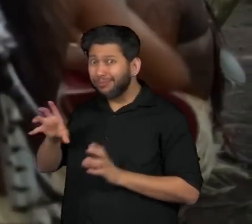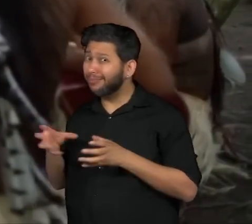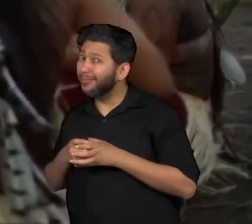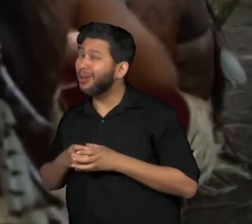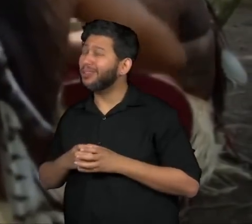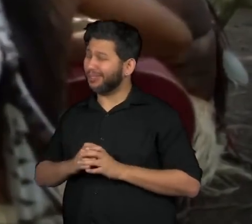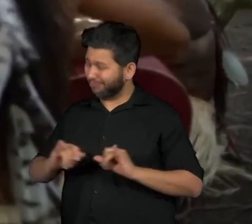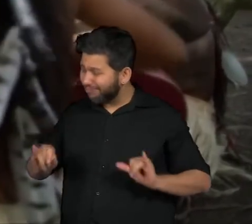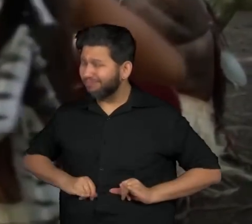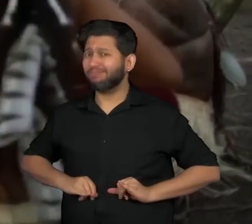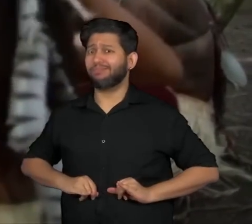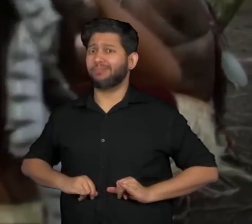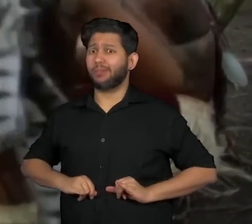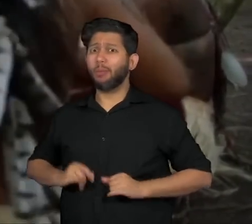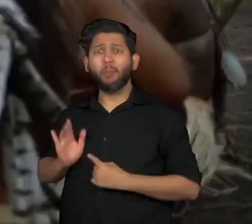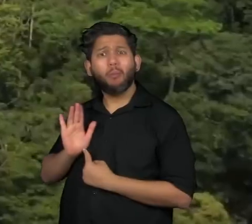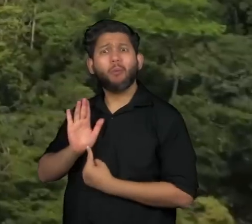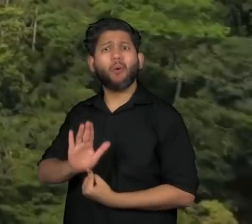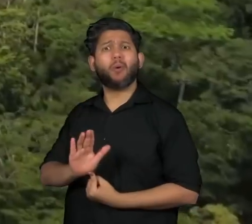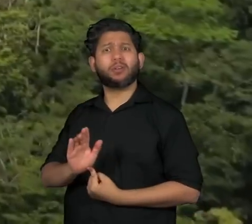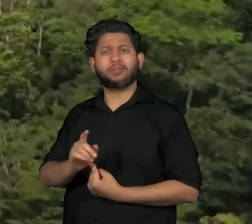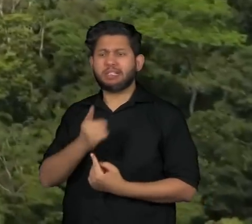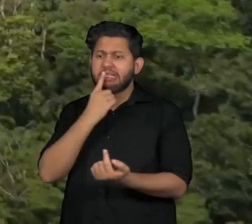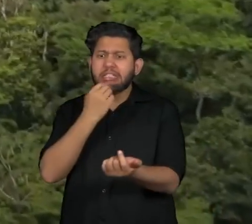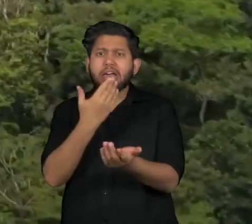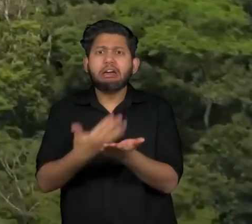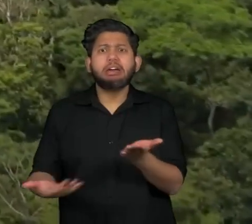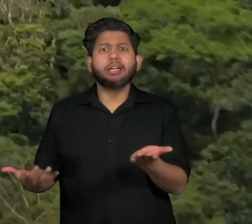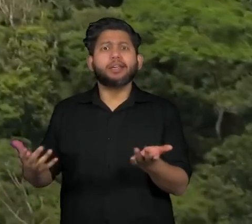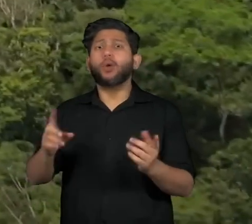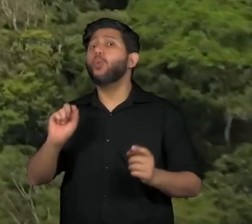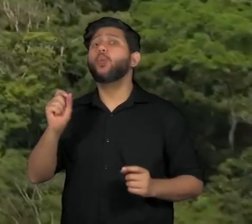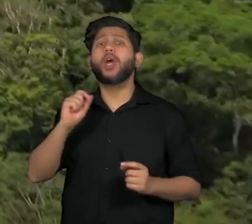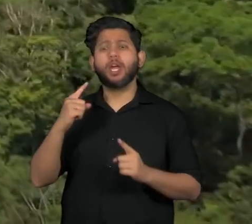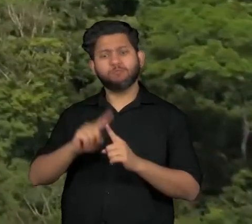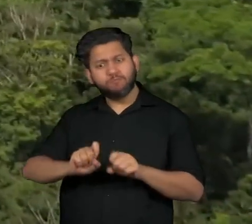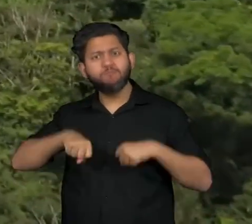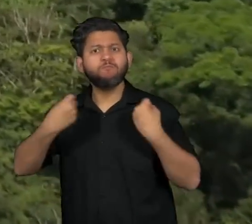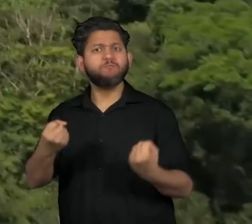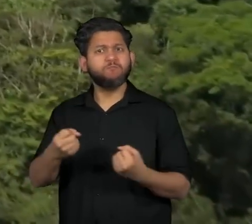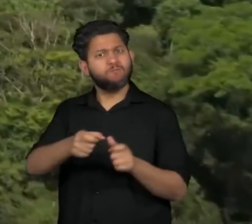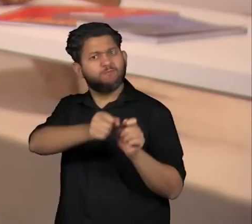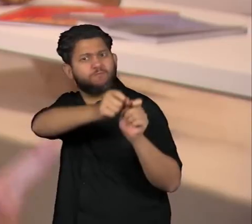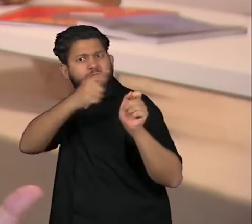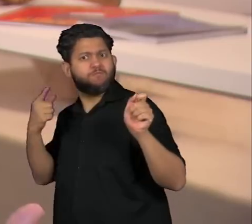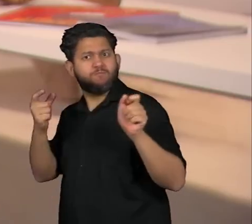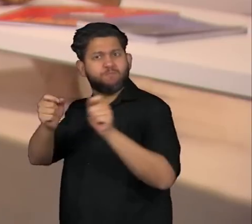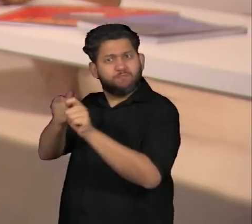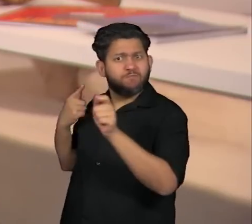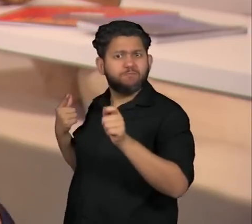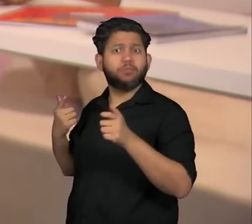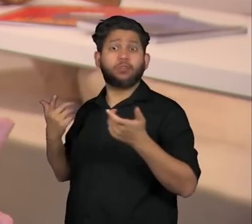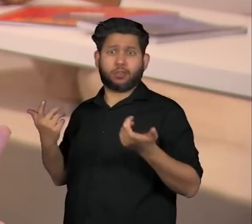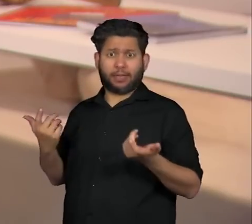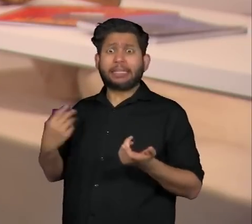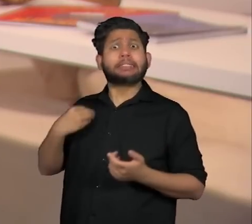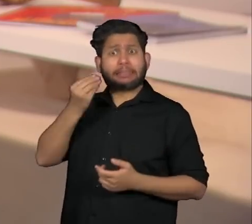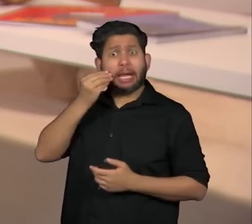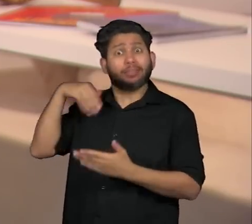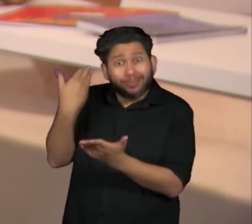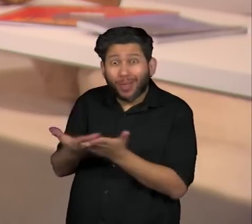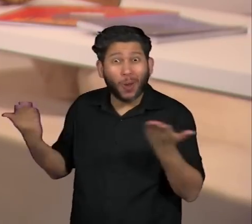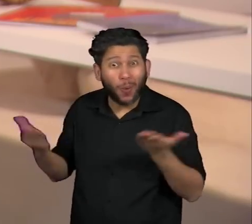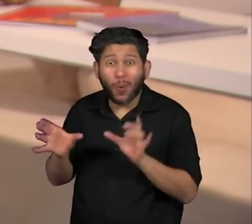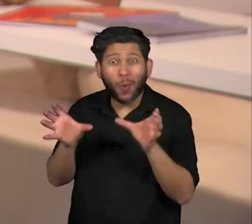Porque fala do tudo que sofreu, dos sangues derramados, defendendo a terra, defendendo a natureza. Tentaram nos dizimar, tentam